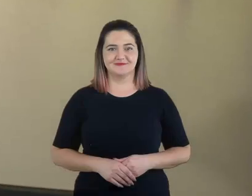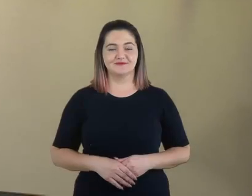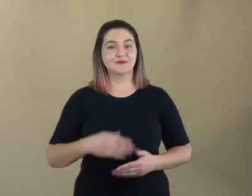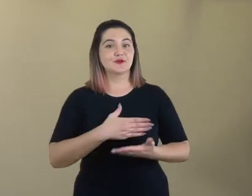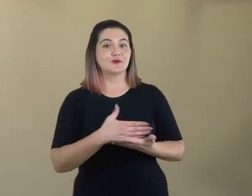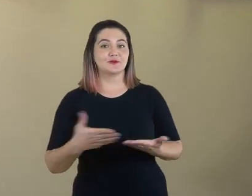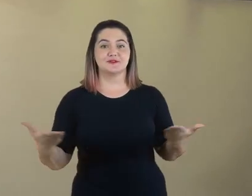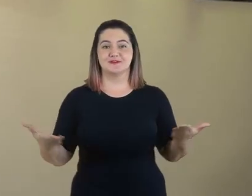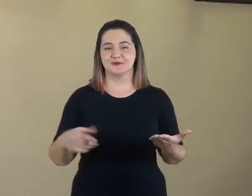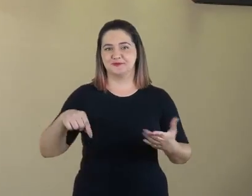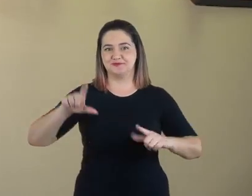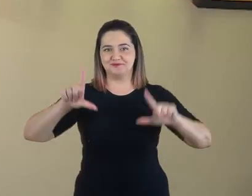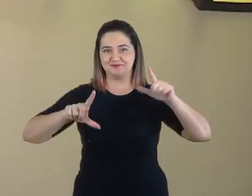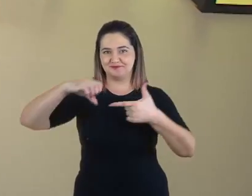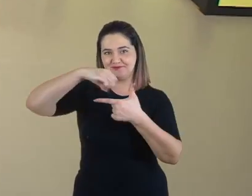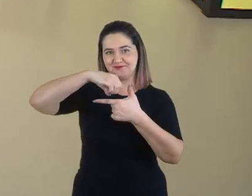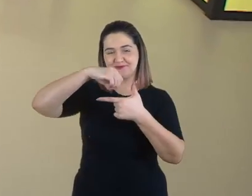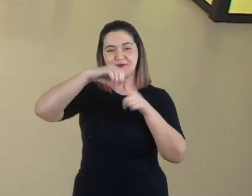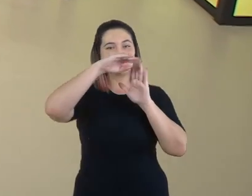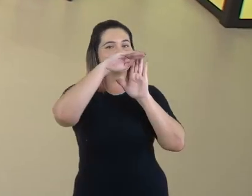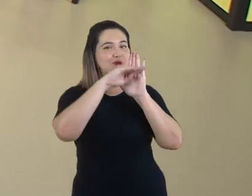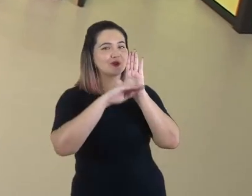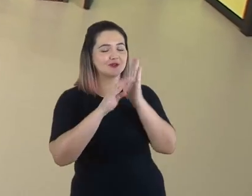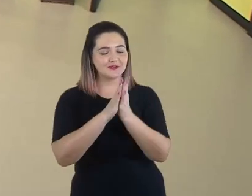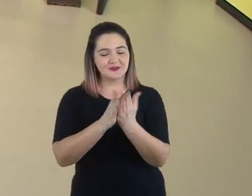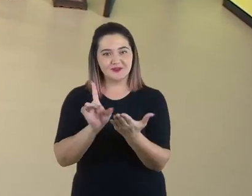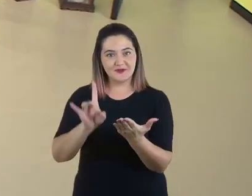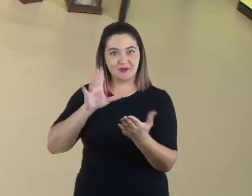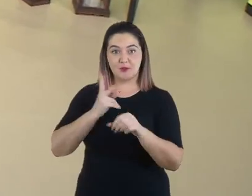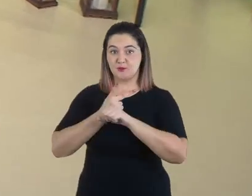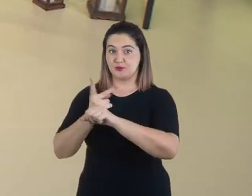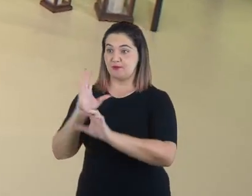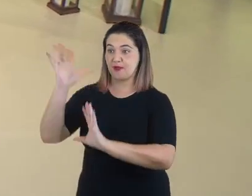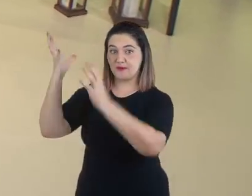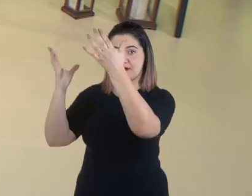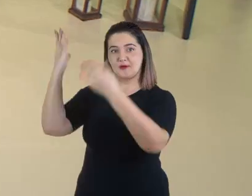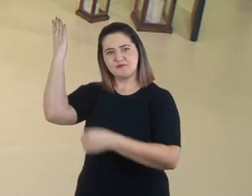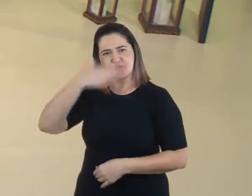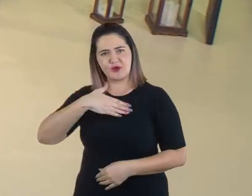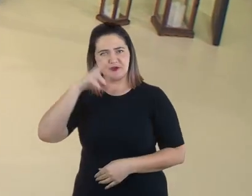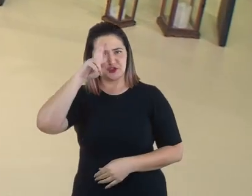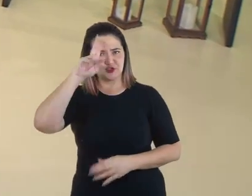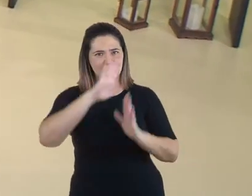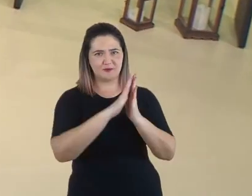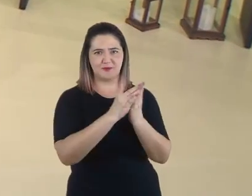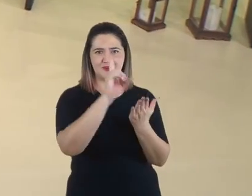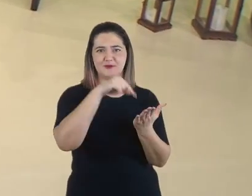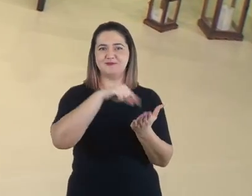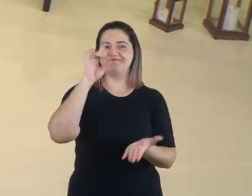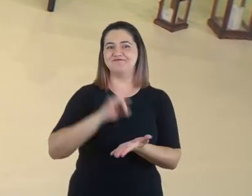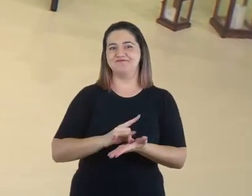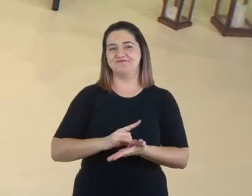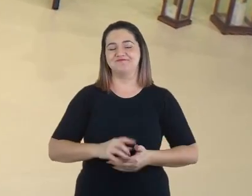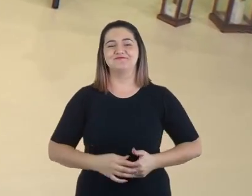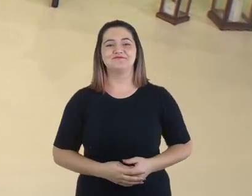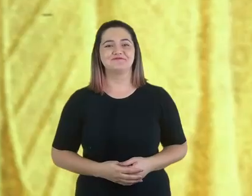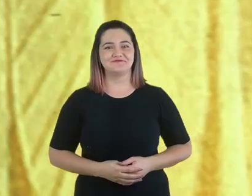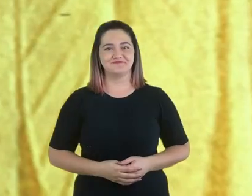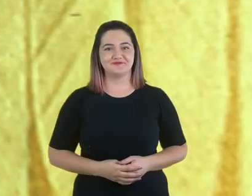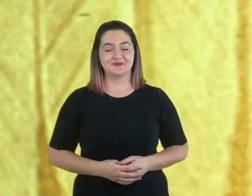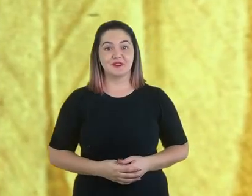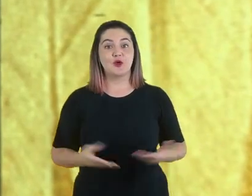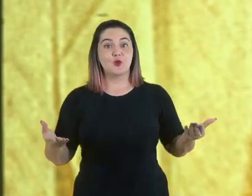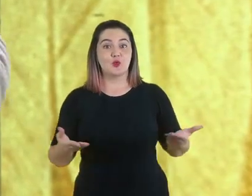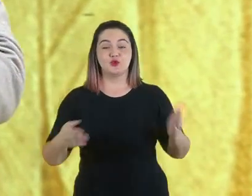Começa agora pela TV Novo Tempo mais um programa Evidências na busca de fatos que comprovem a veracidade histórica da Bíblia Sagrada.